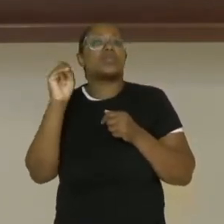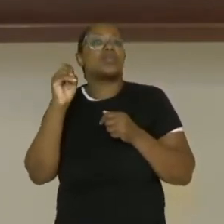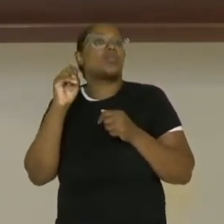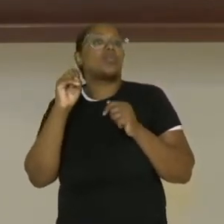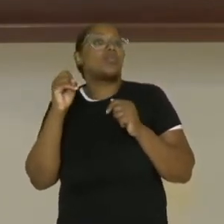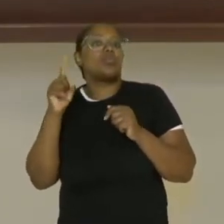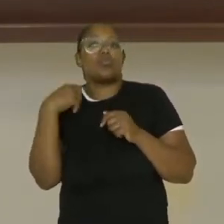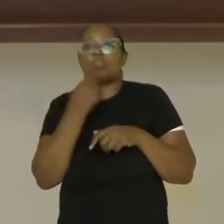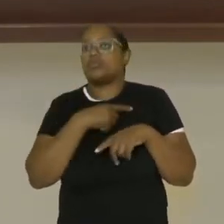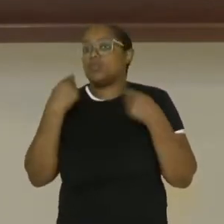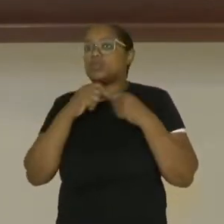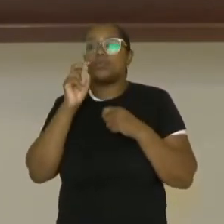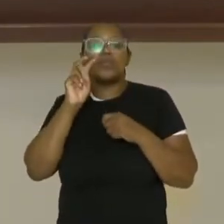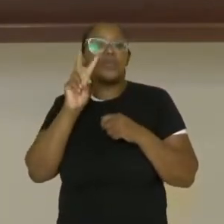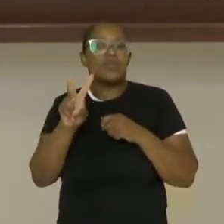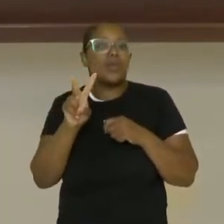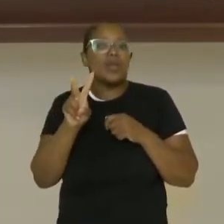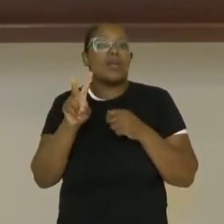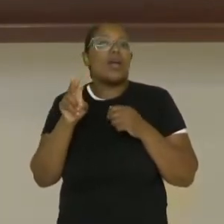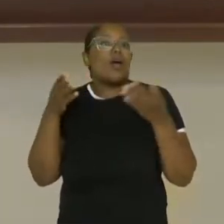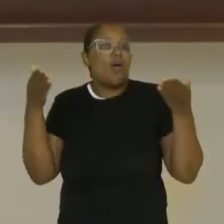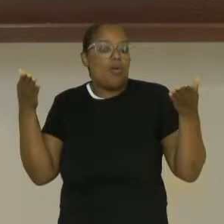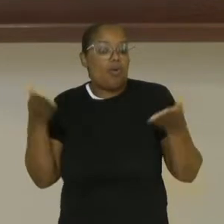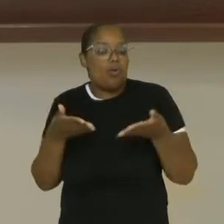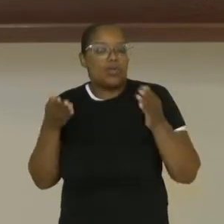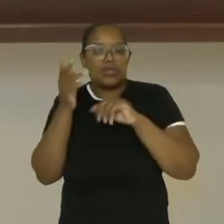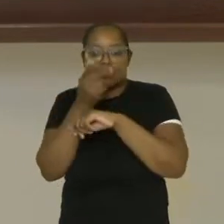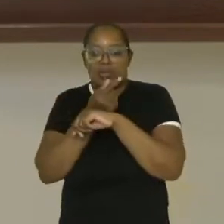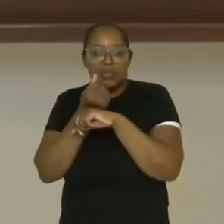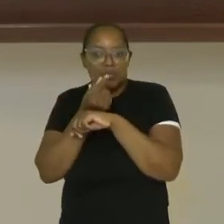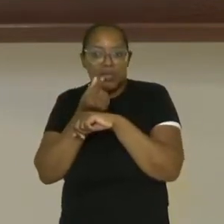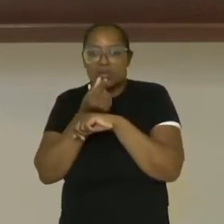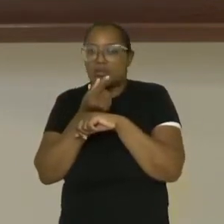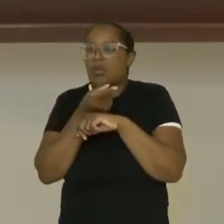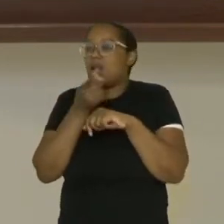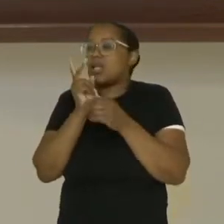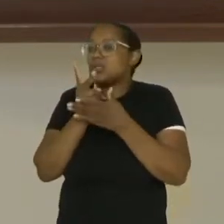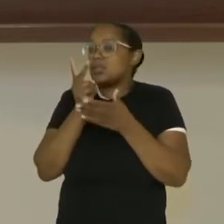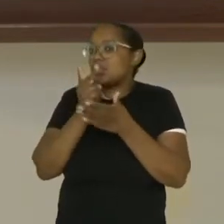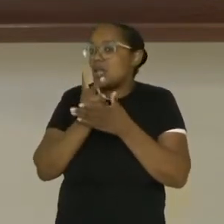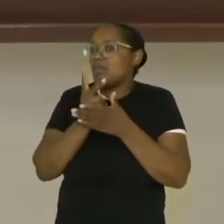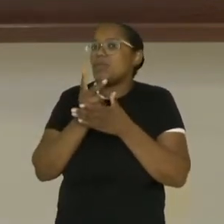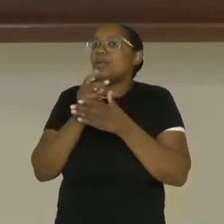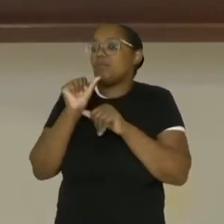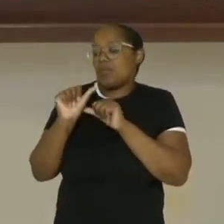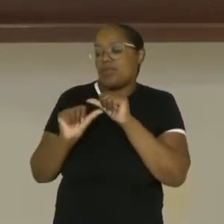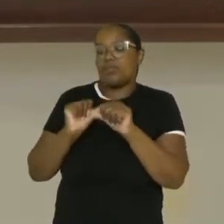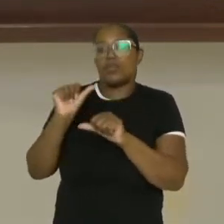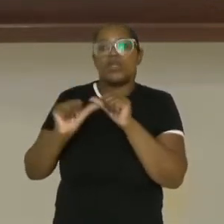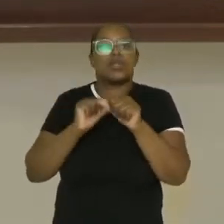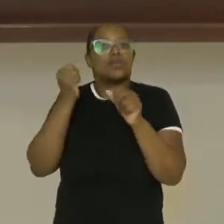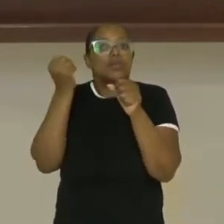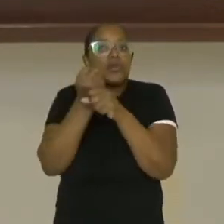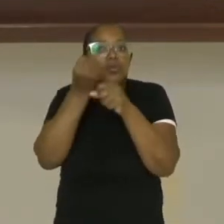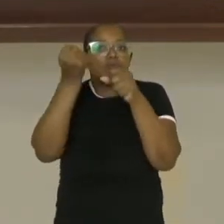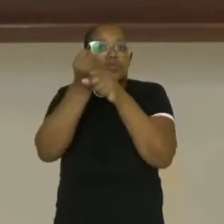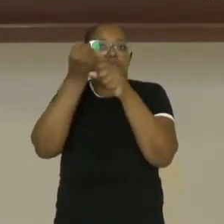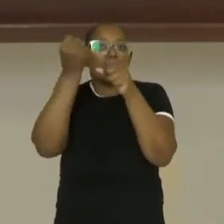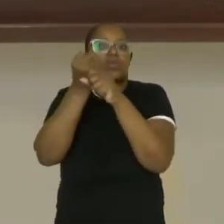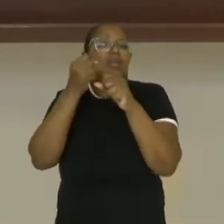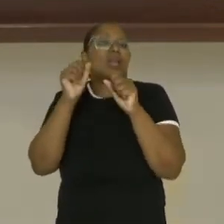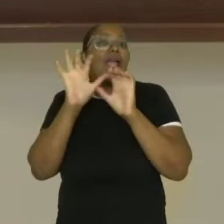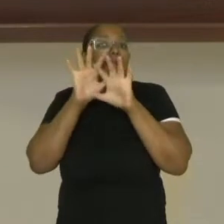devem ser vistas como um capitalismo hoje. Ele nem sempre foi assim, ele foi sendo construído. Dentro dessa perspectiva, nós vamos